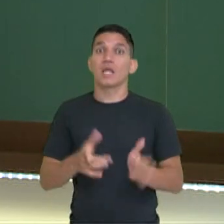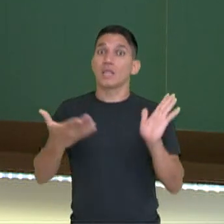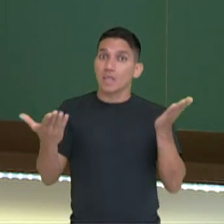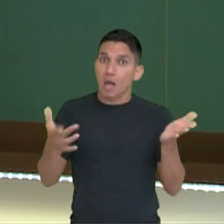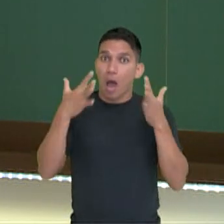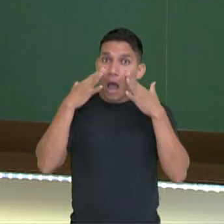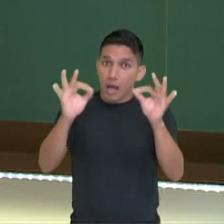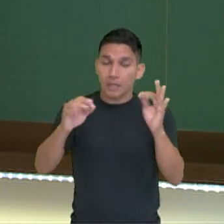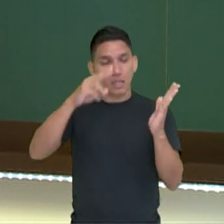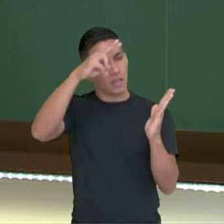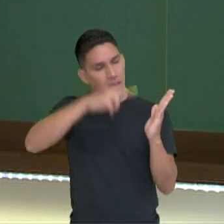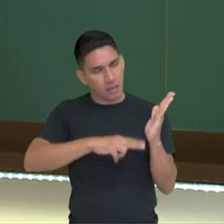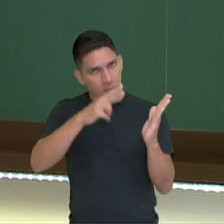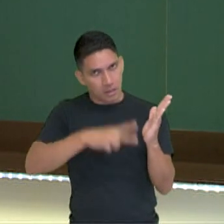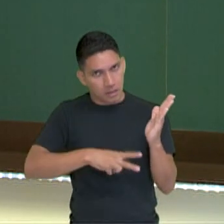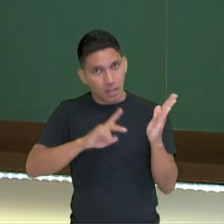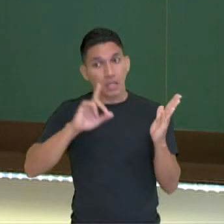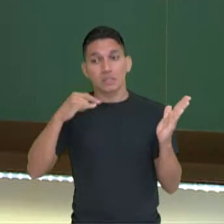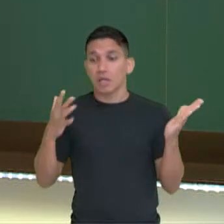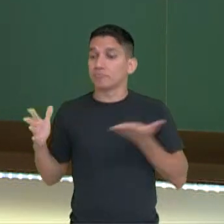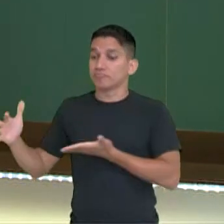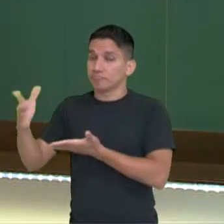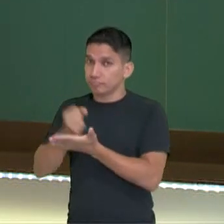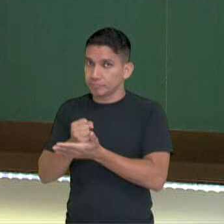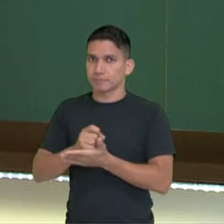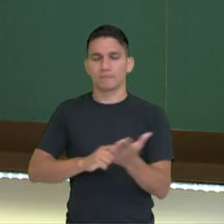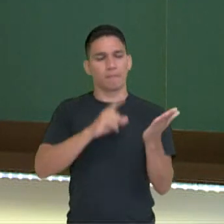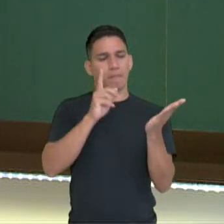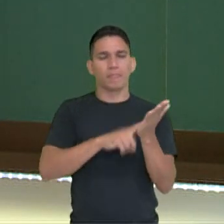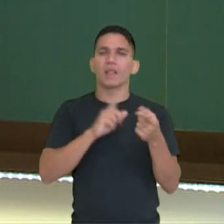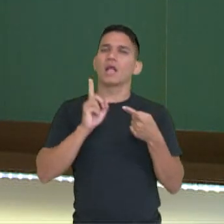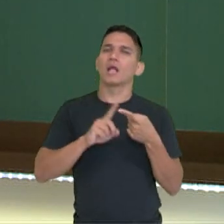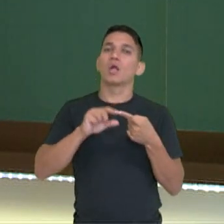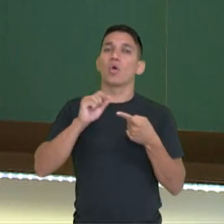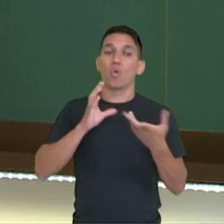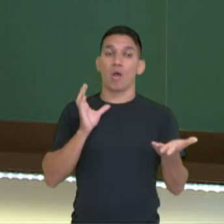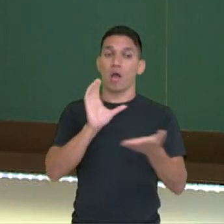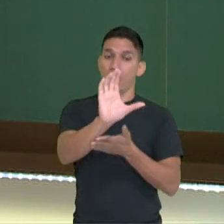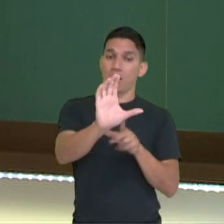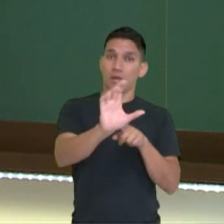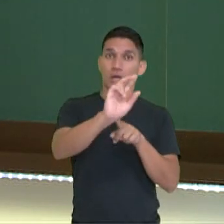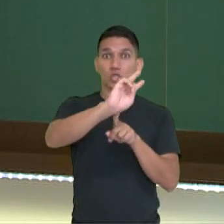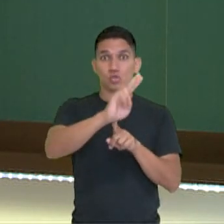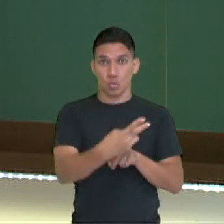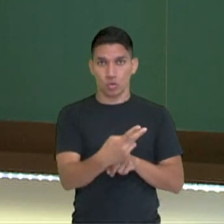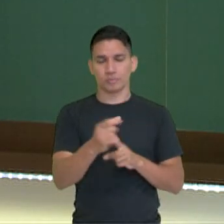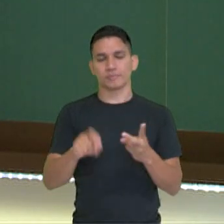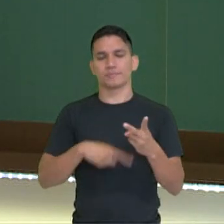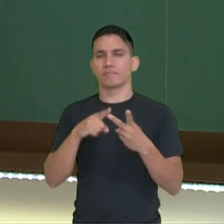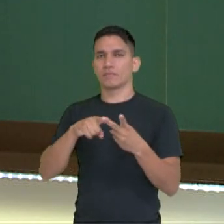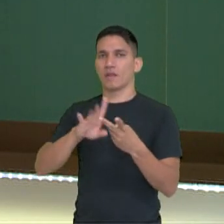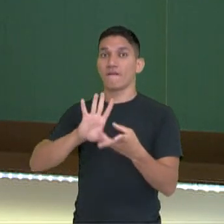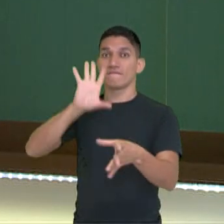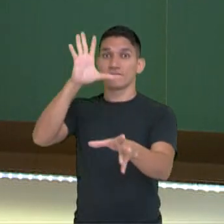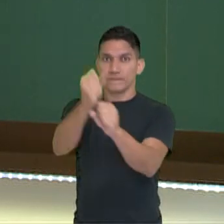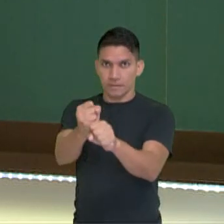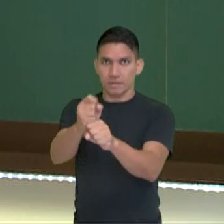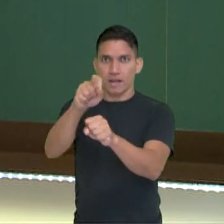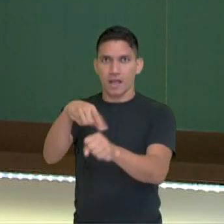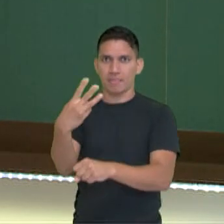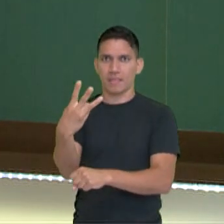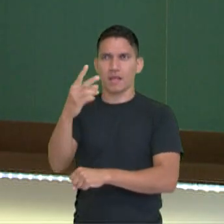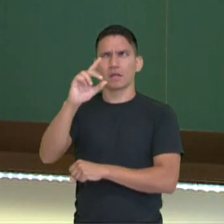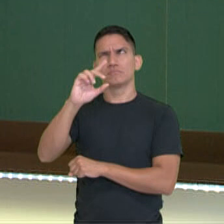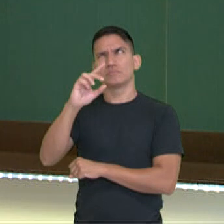vamos ver os dados que a gente tem. Vamos lá. O capital, que é 2.000. Temos o montante ao final de 3 anos, que é